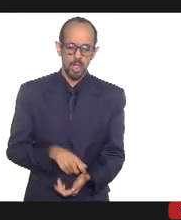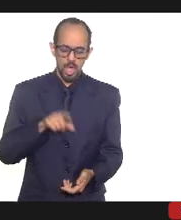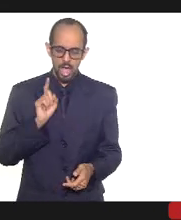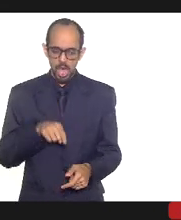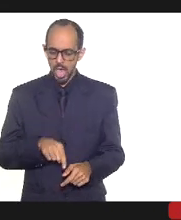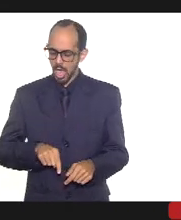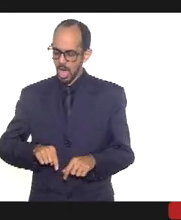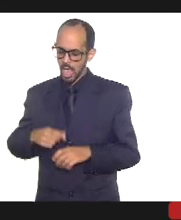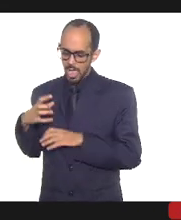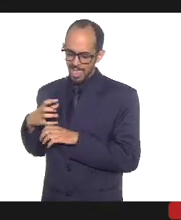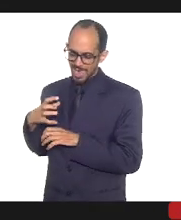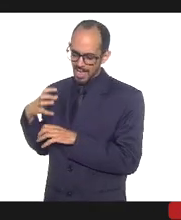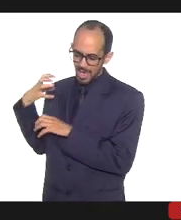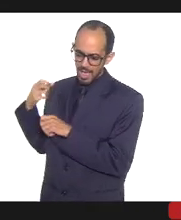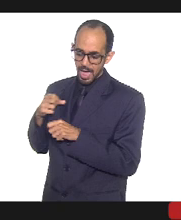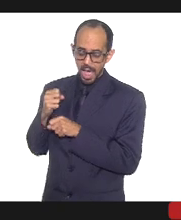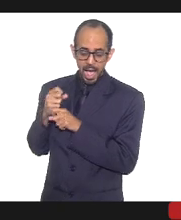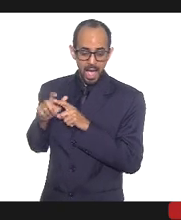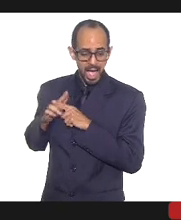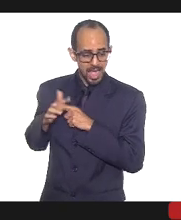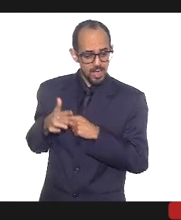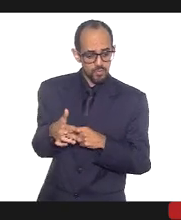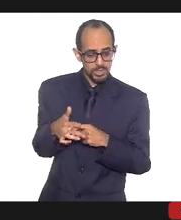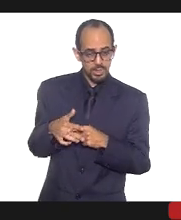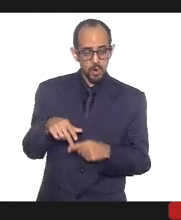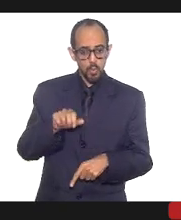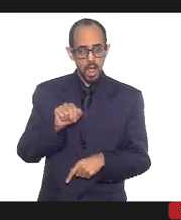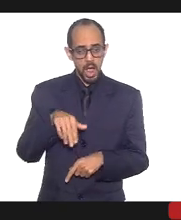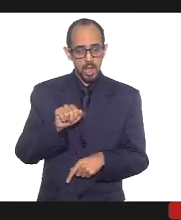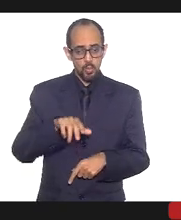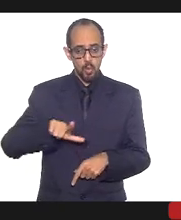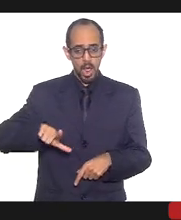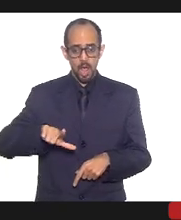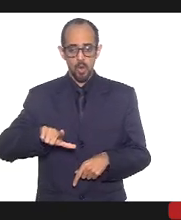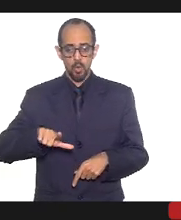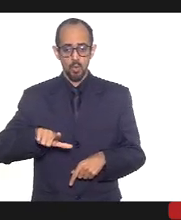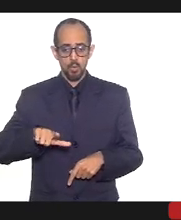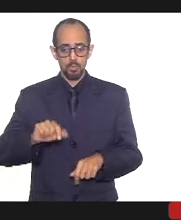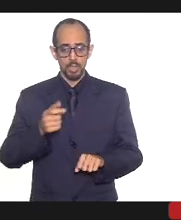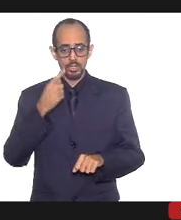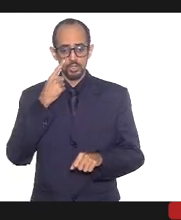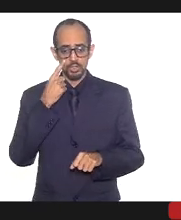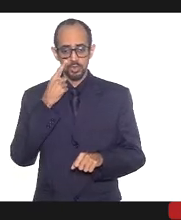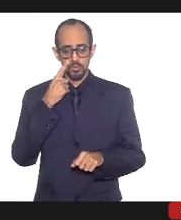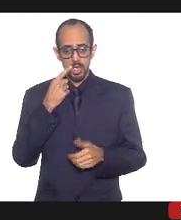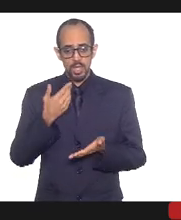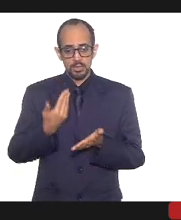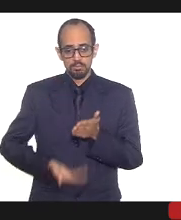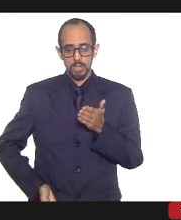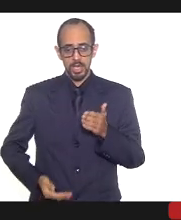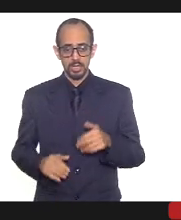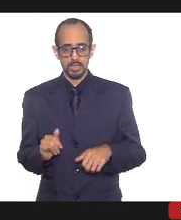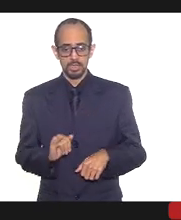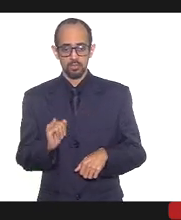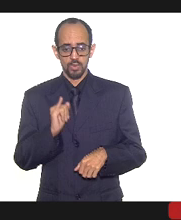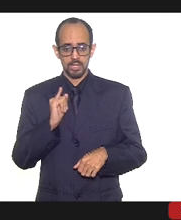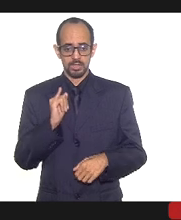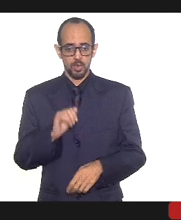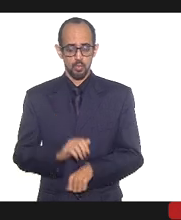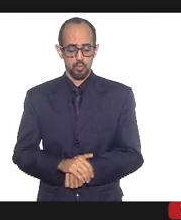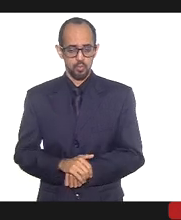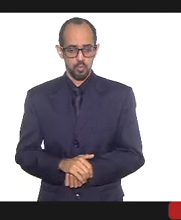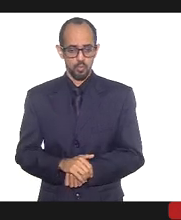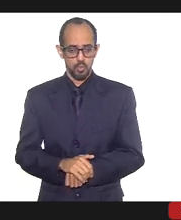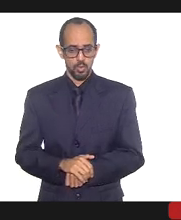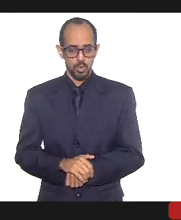revisão anual para conceder a recomposição das perdas inflacionárias, né, que é